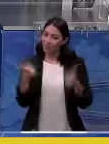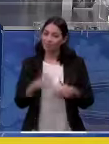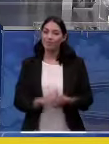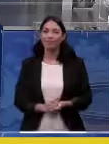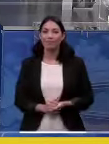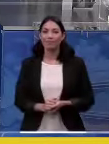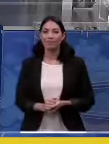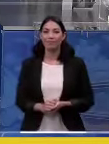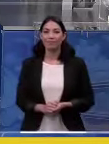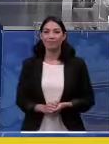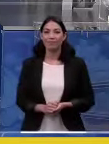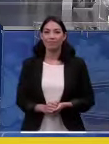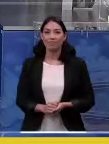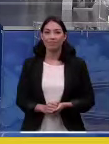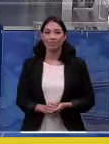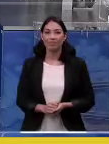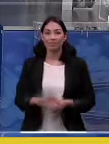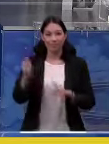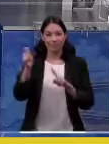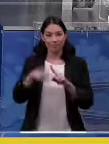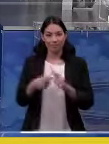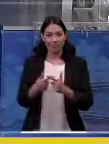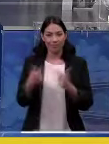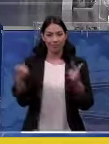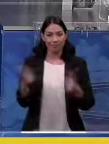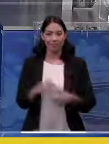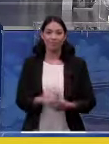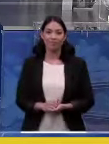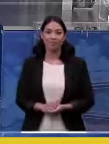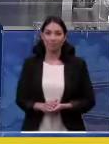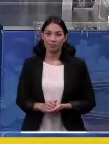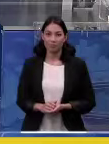chamar? Sorteio do mês da sorte.